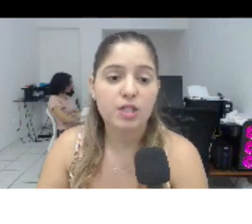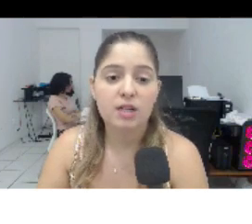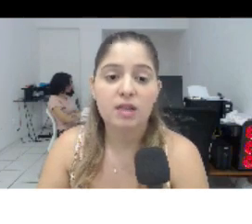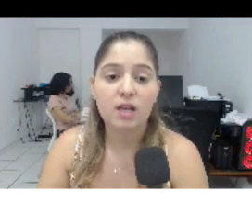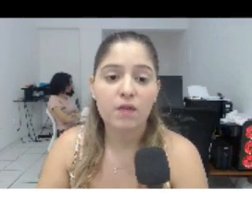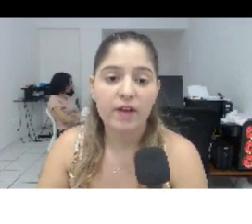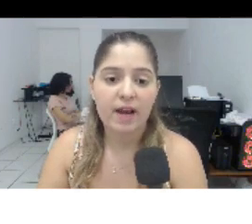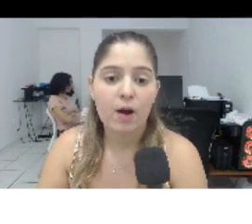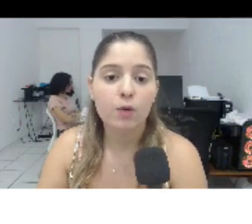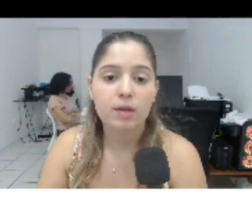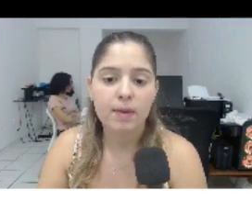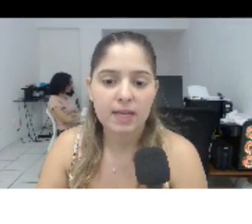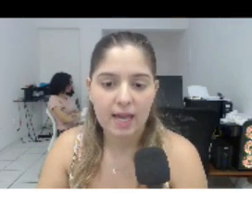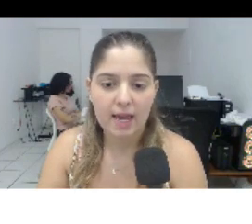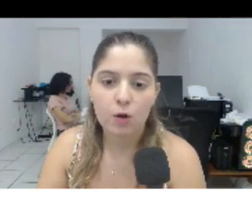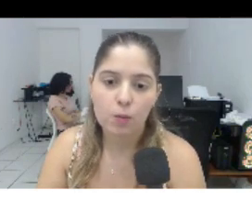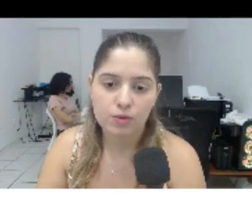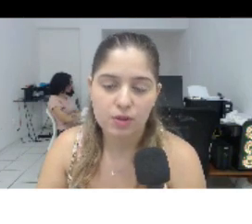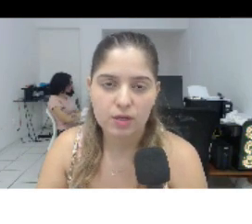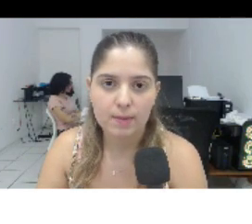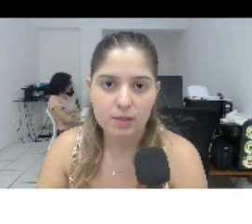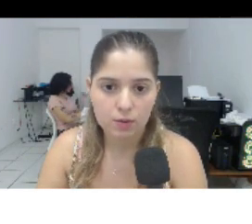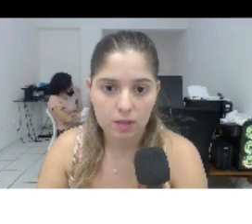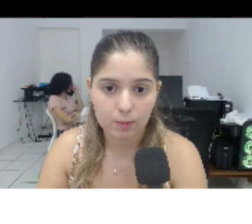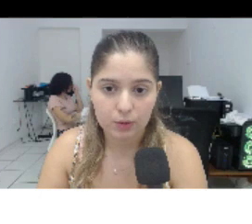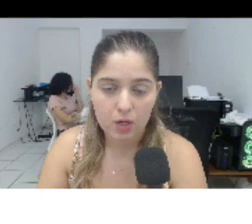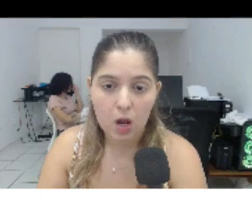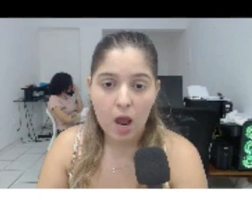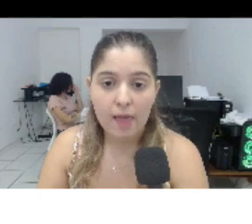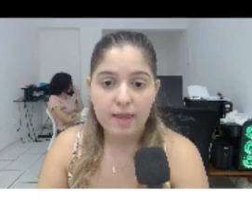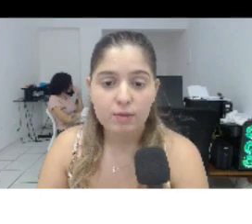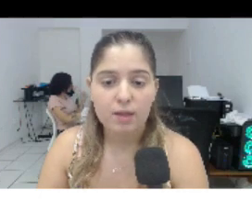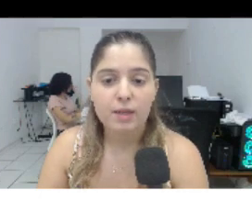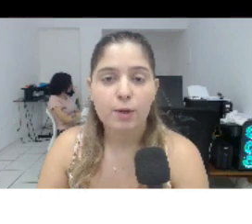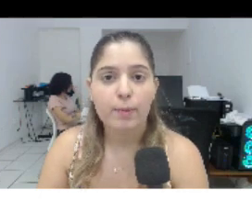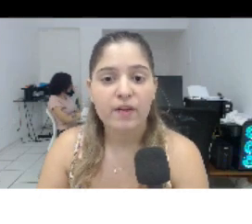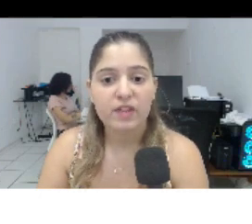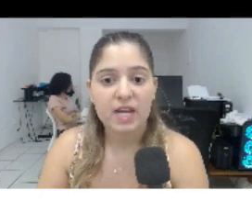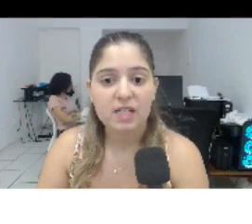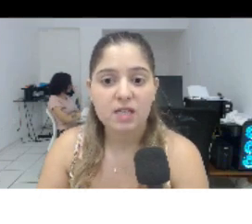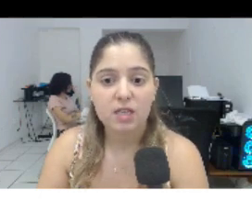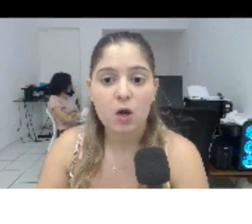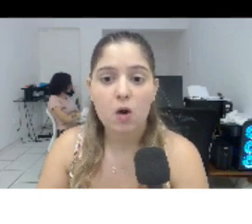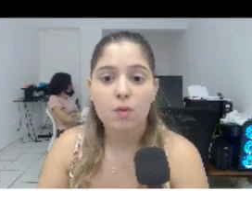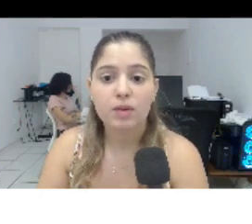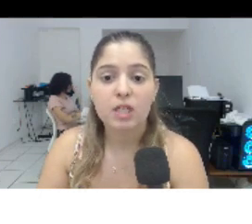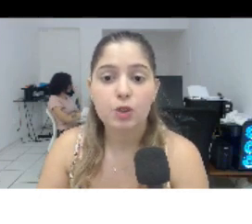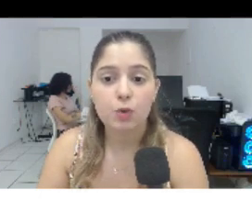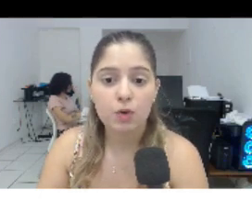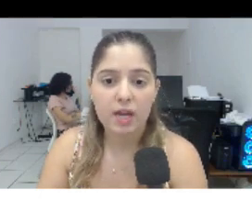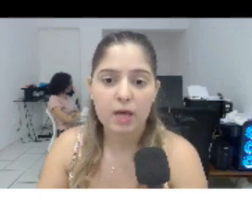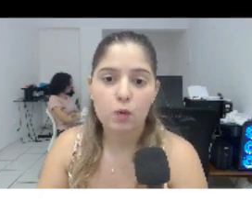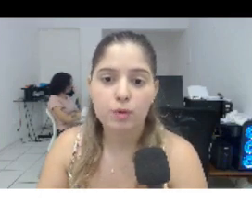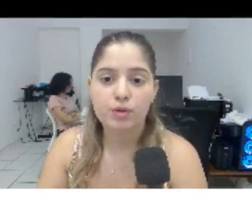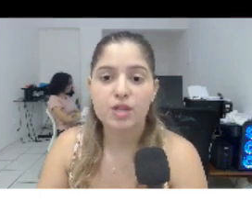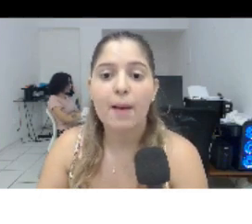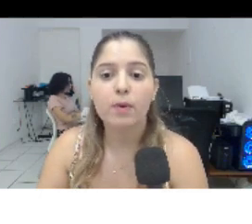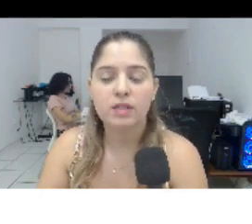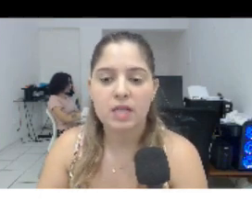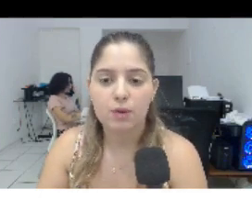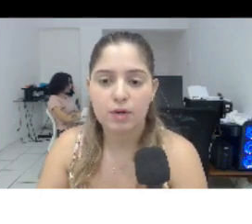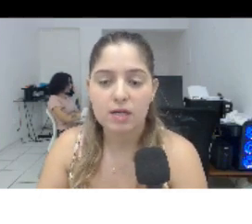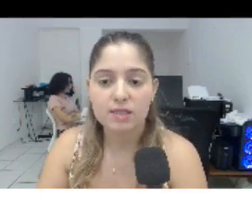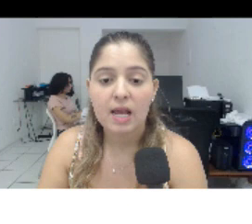que petista não fará o que bem quer, como nós já mencionamos. Temos também sobre Previdência, que órgão que julga recursos